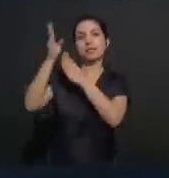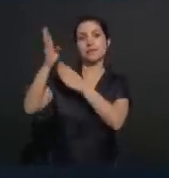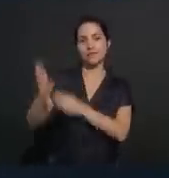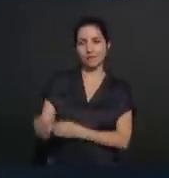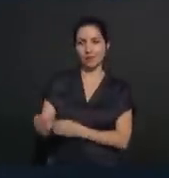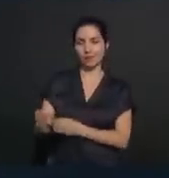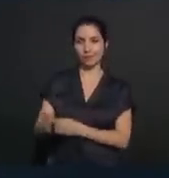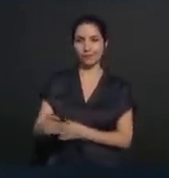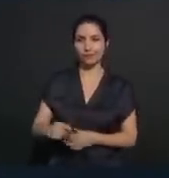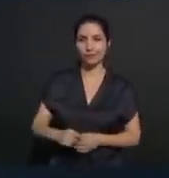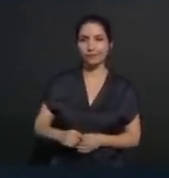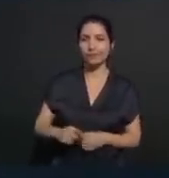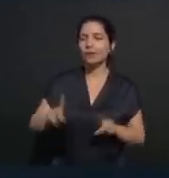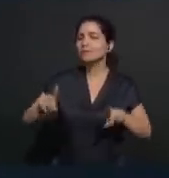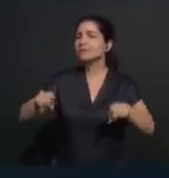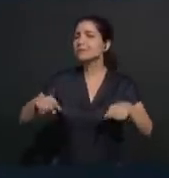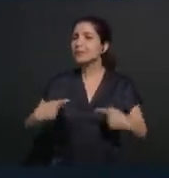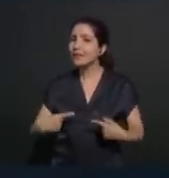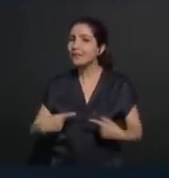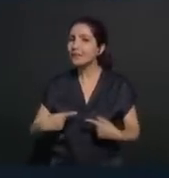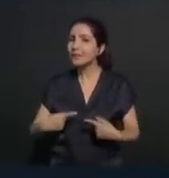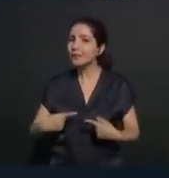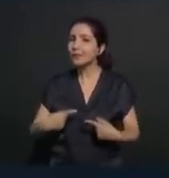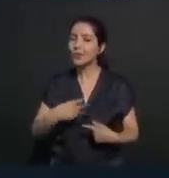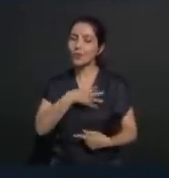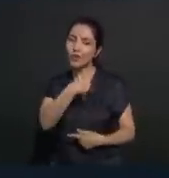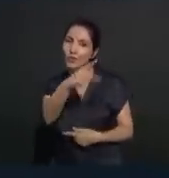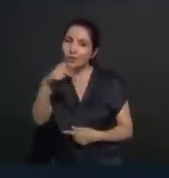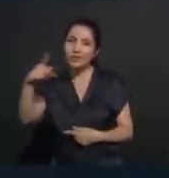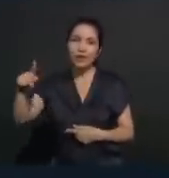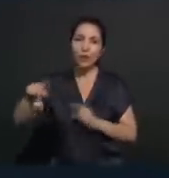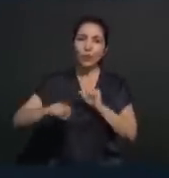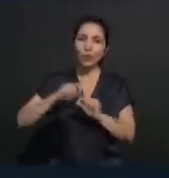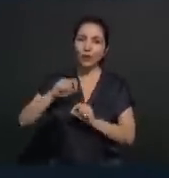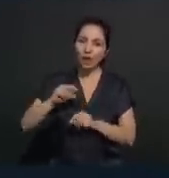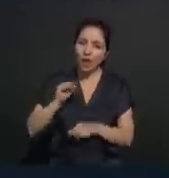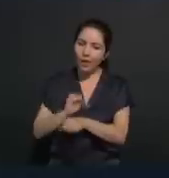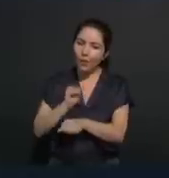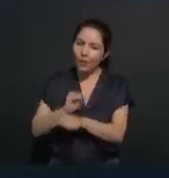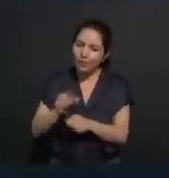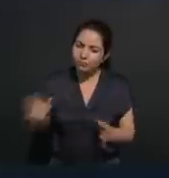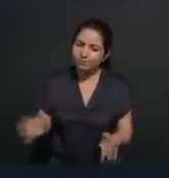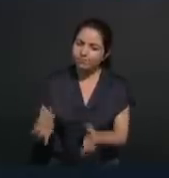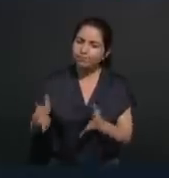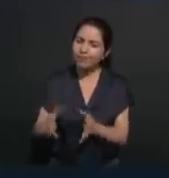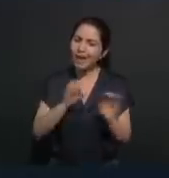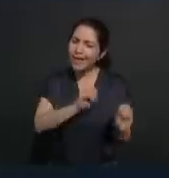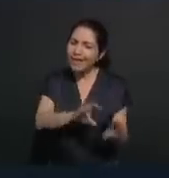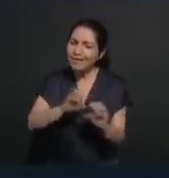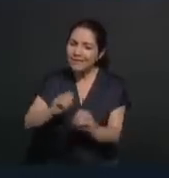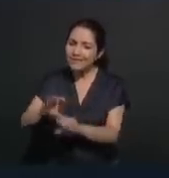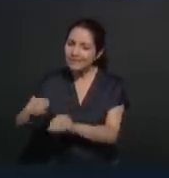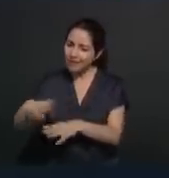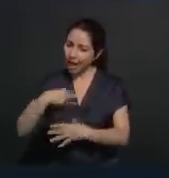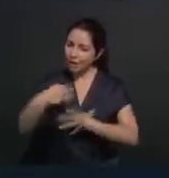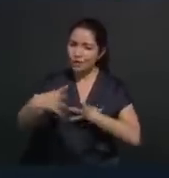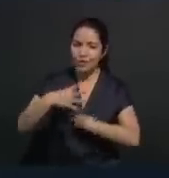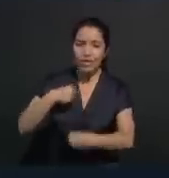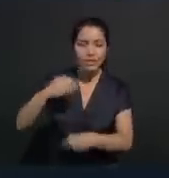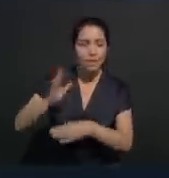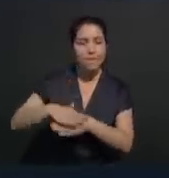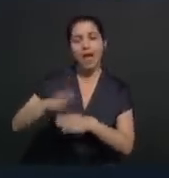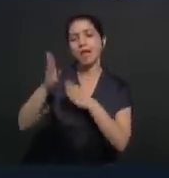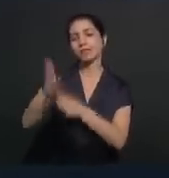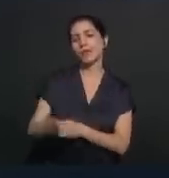qual que é o desafio para os seus filhos? É você gerar uma geração ainda mais fiel do que você. E um dia você pegar seus netos